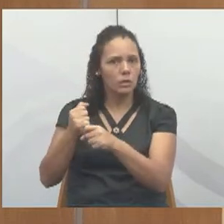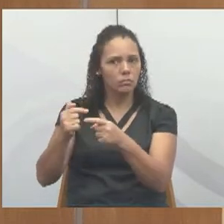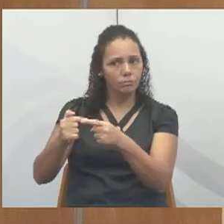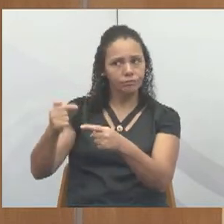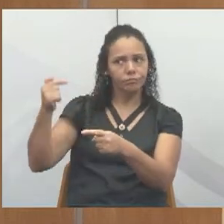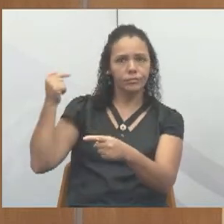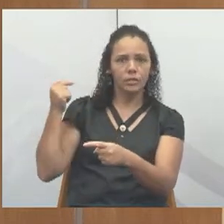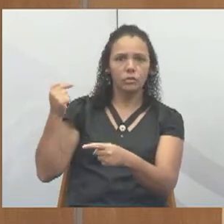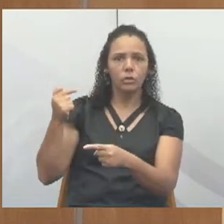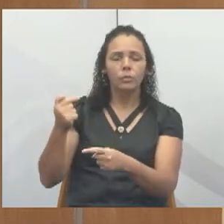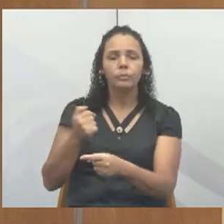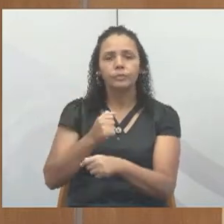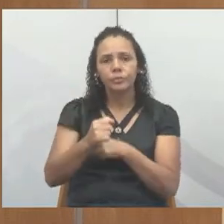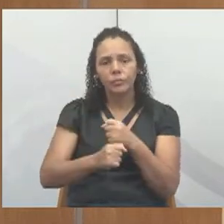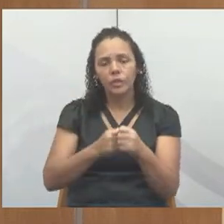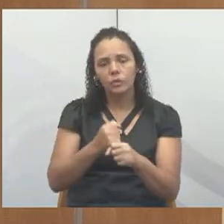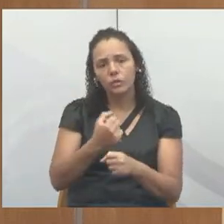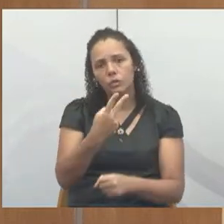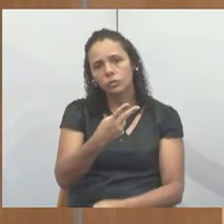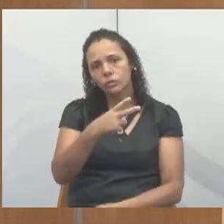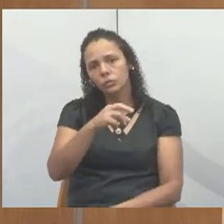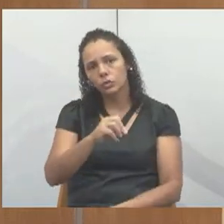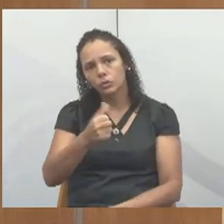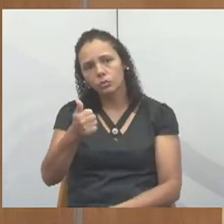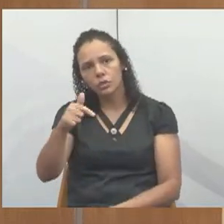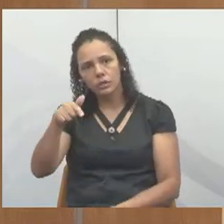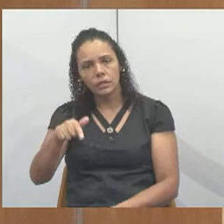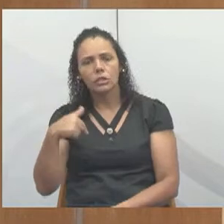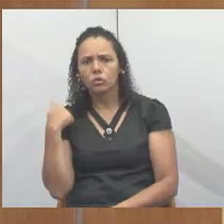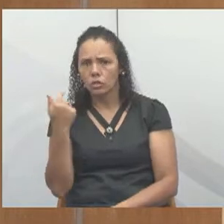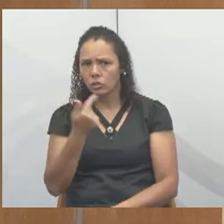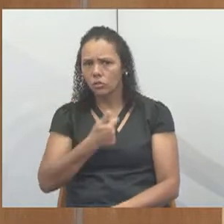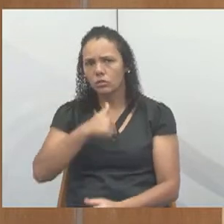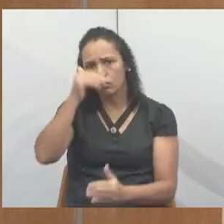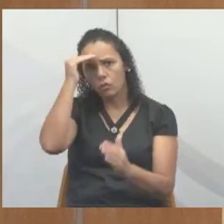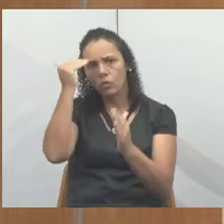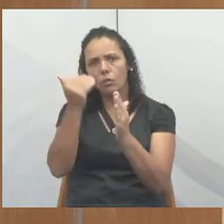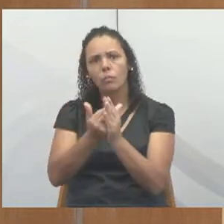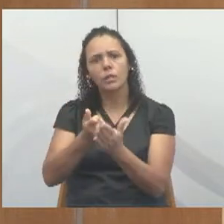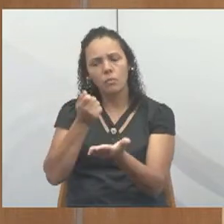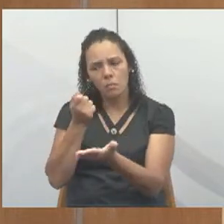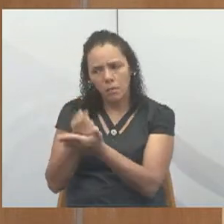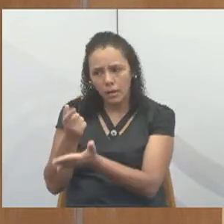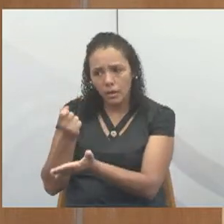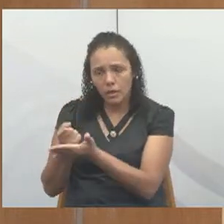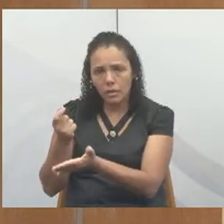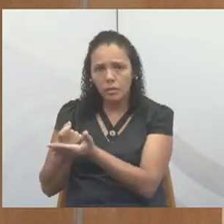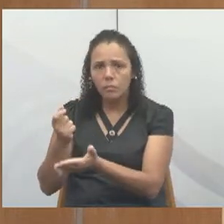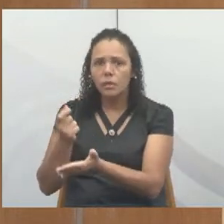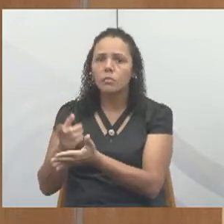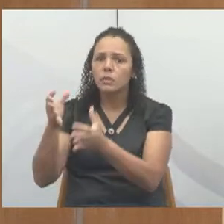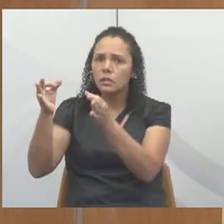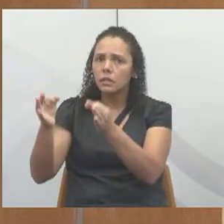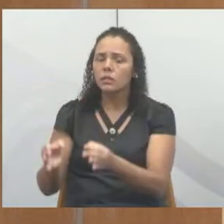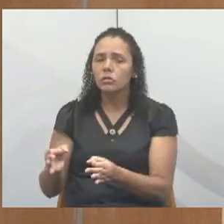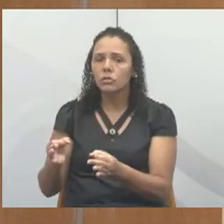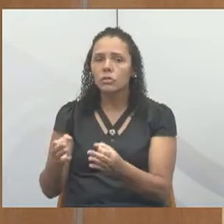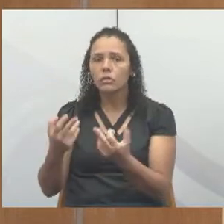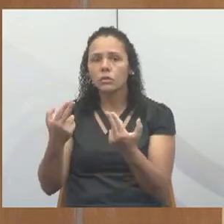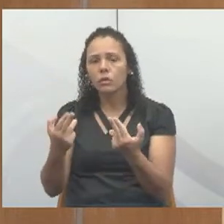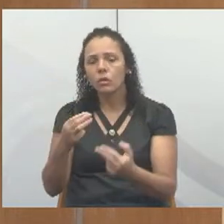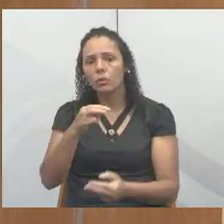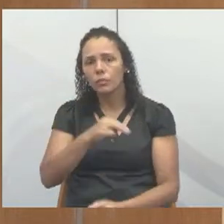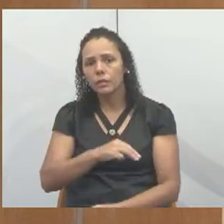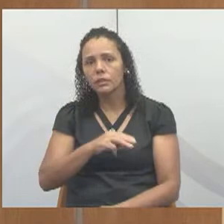desde 2017, a gente segue à risca todos os pagamentos conforme o Ministério da Previdência